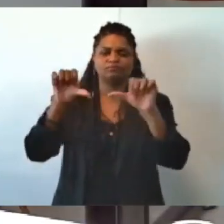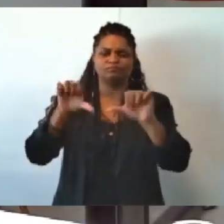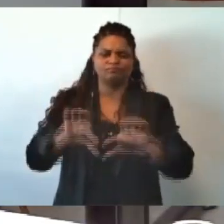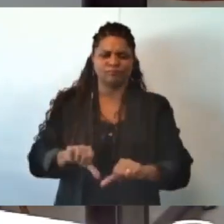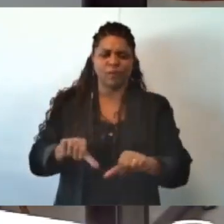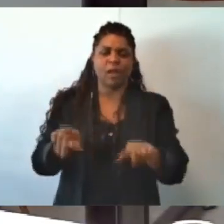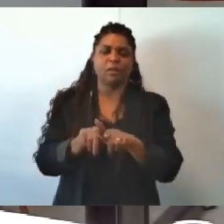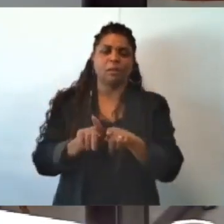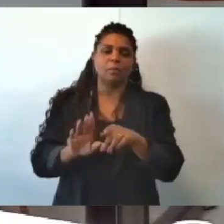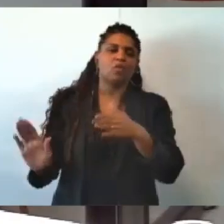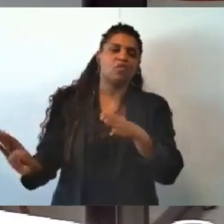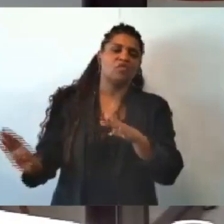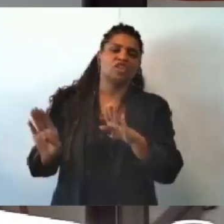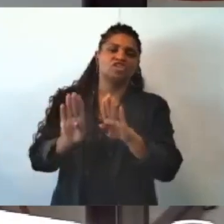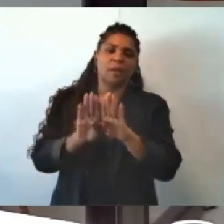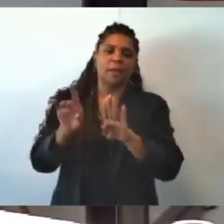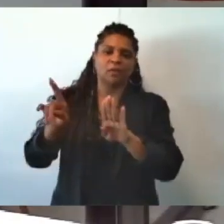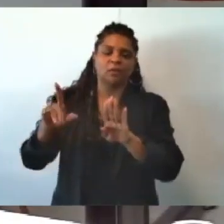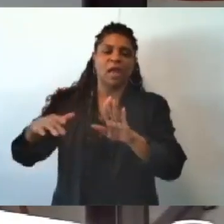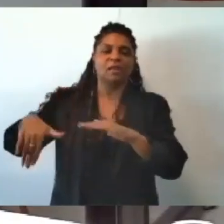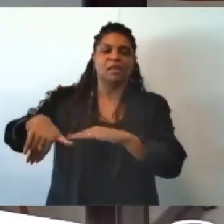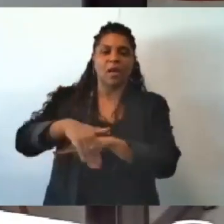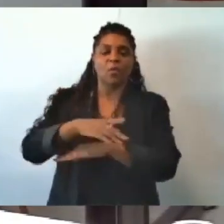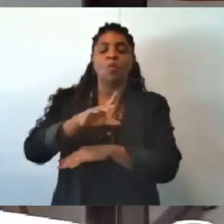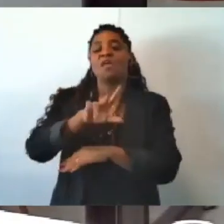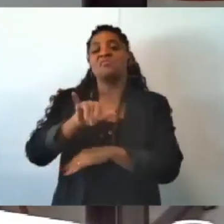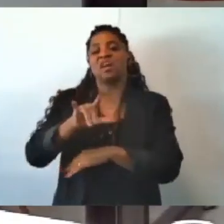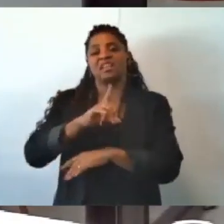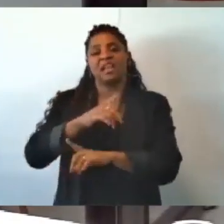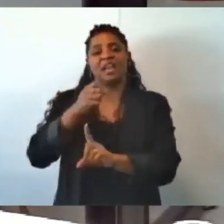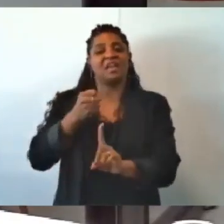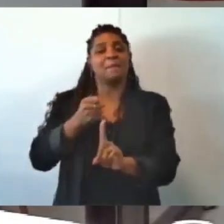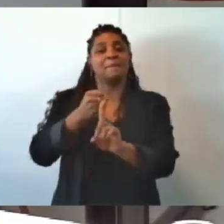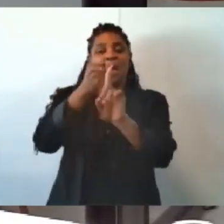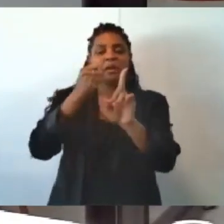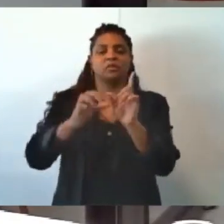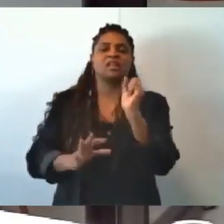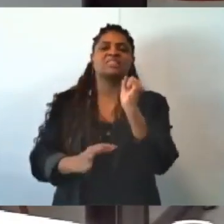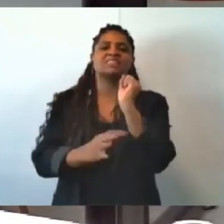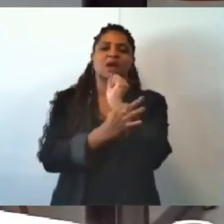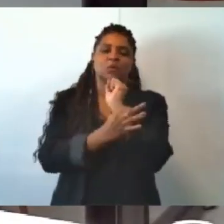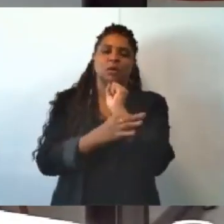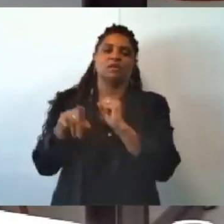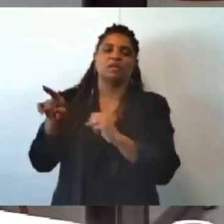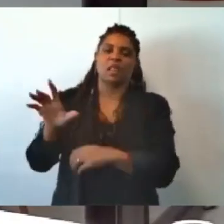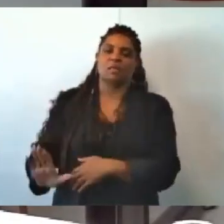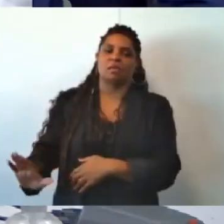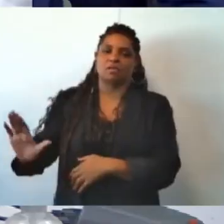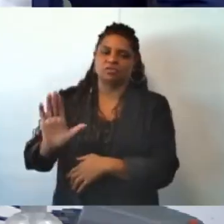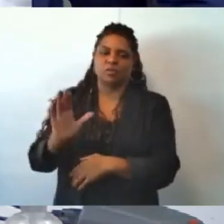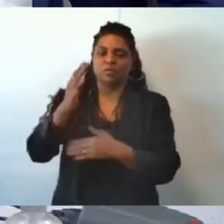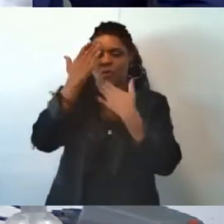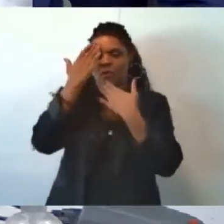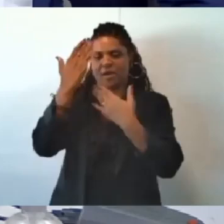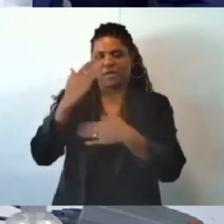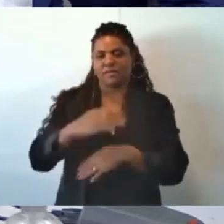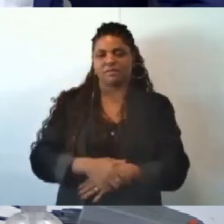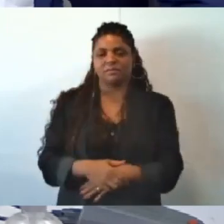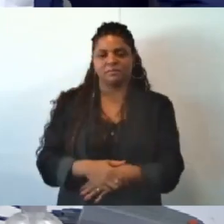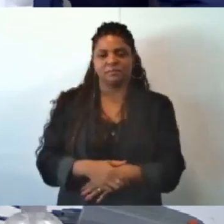vai causar causar até para a segurança na nossa região. Obrigado. Obrigado,